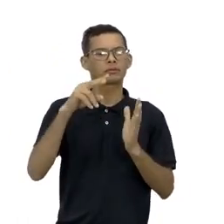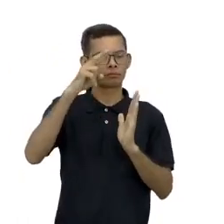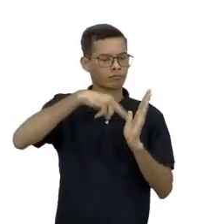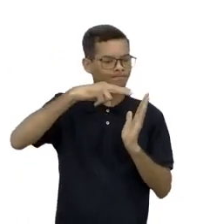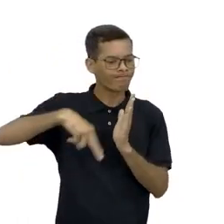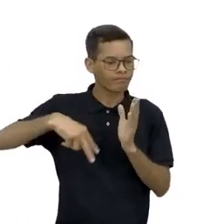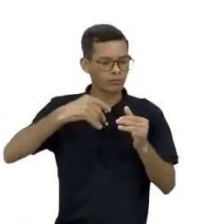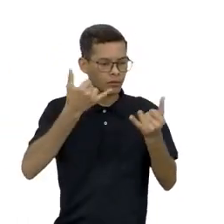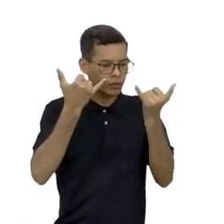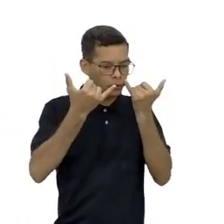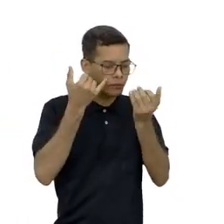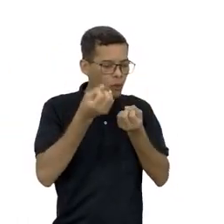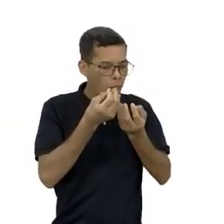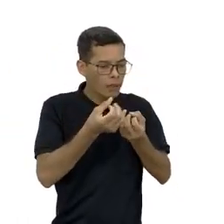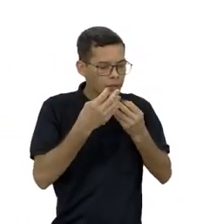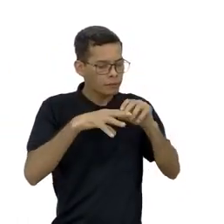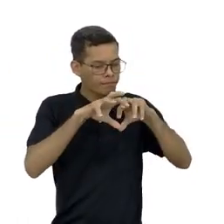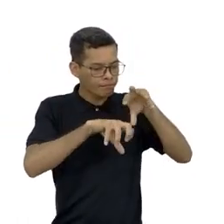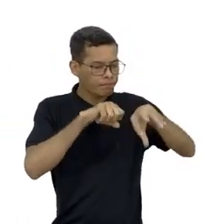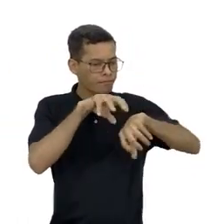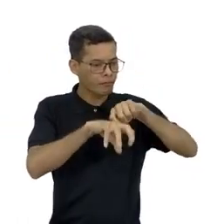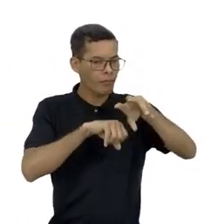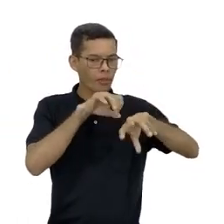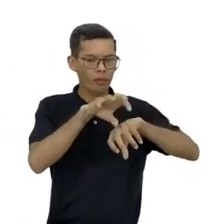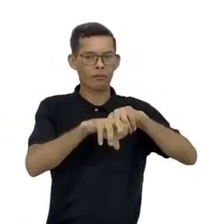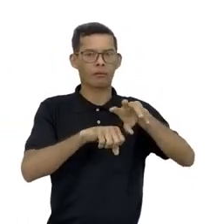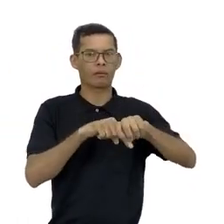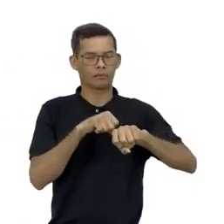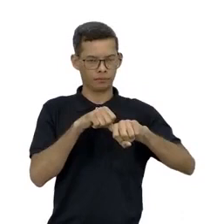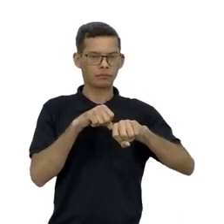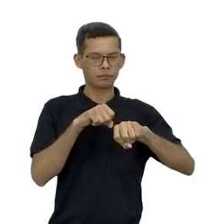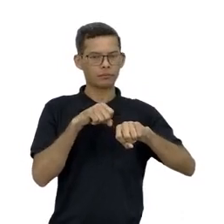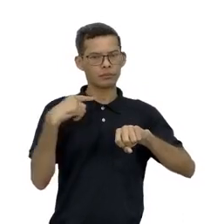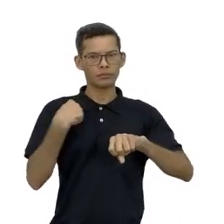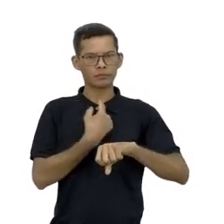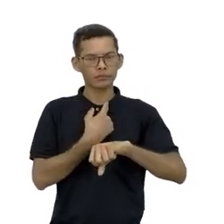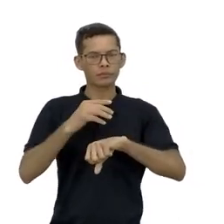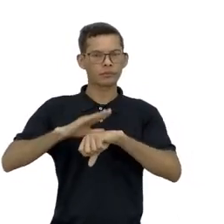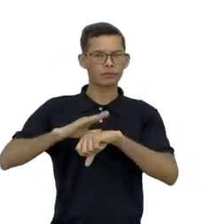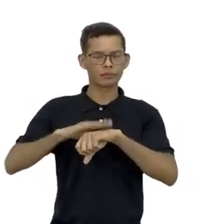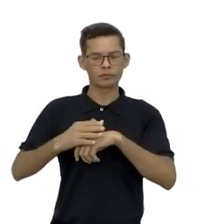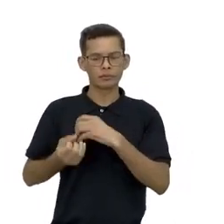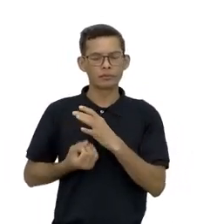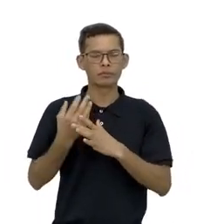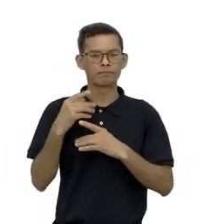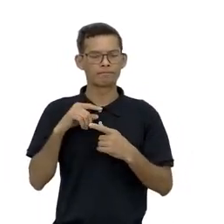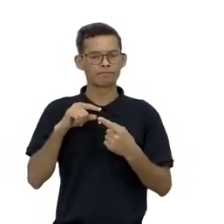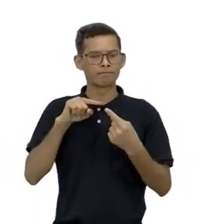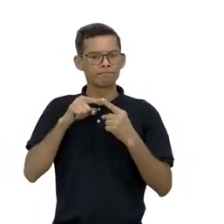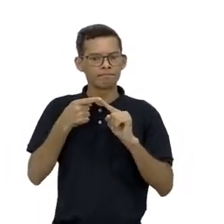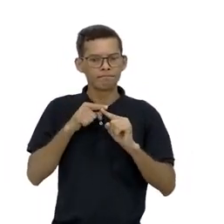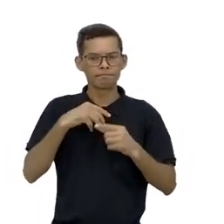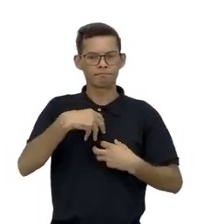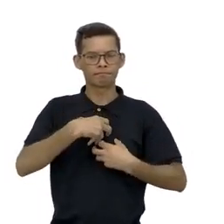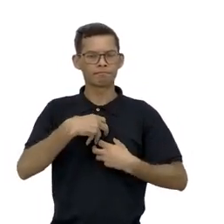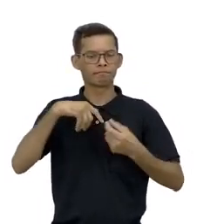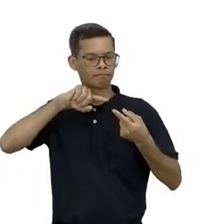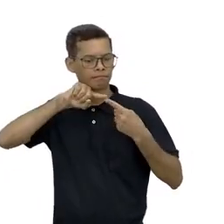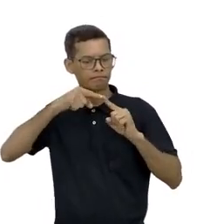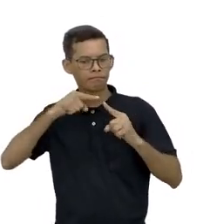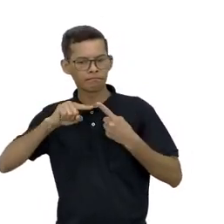texto e as maneiras pelas quais nós construímos os sentidos de um texto,